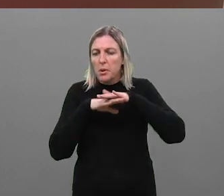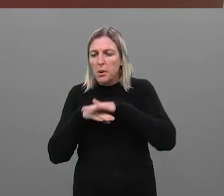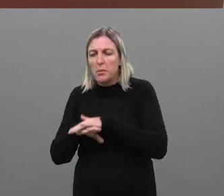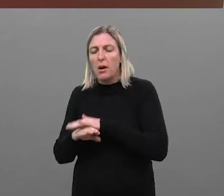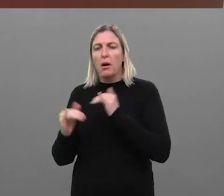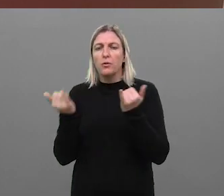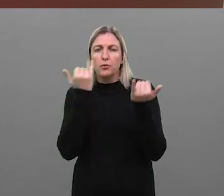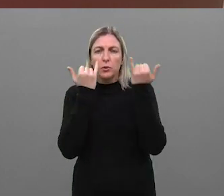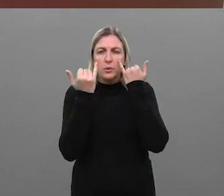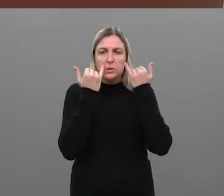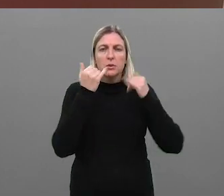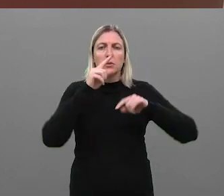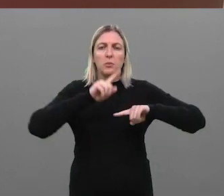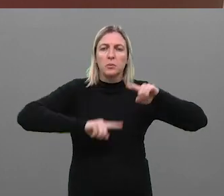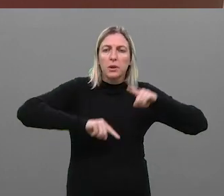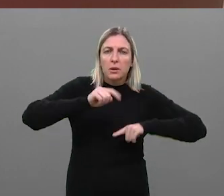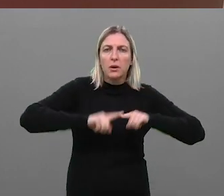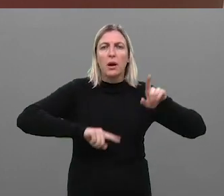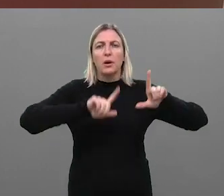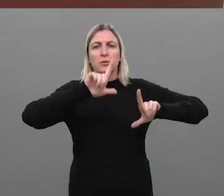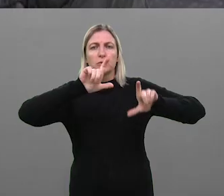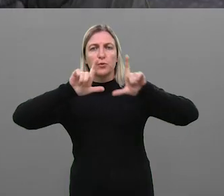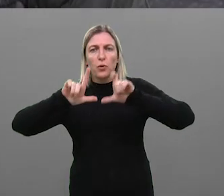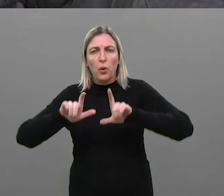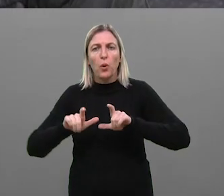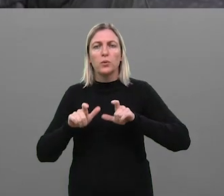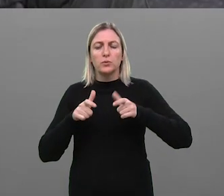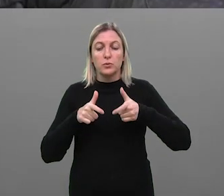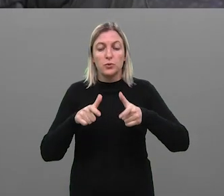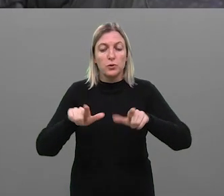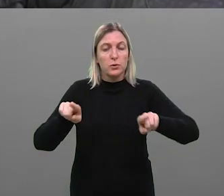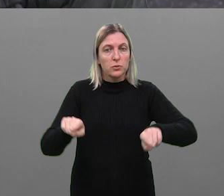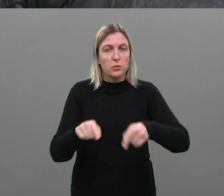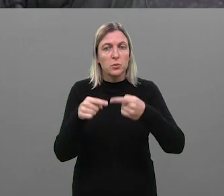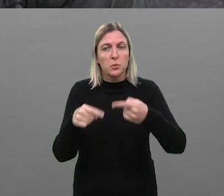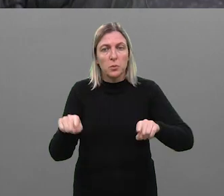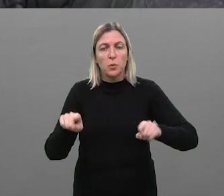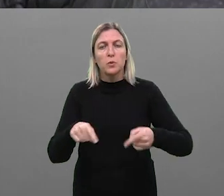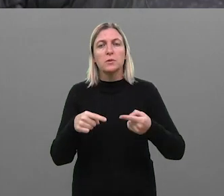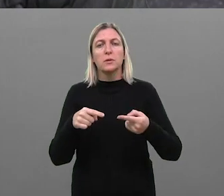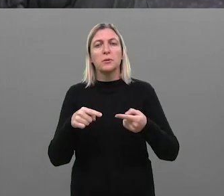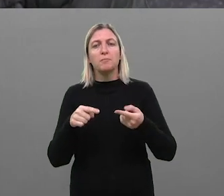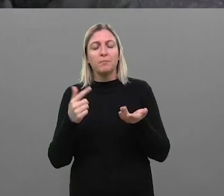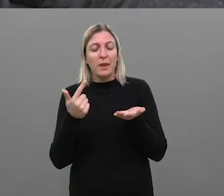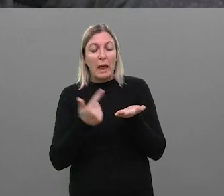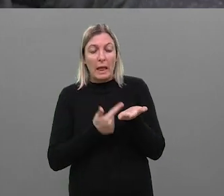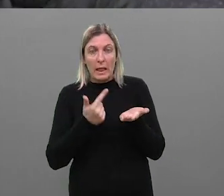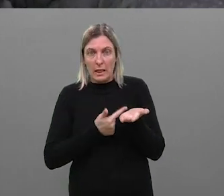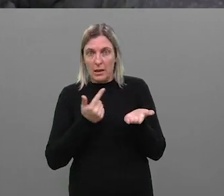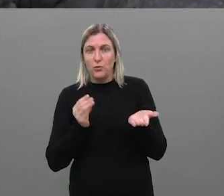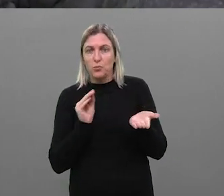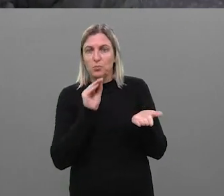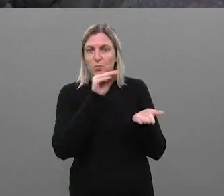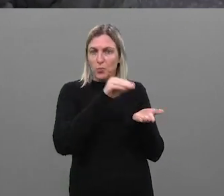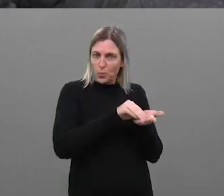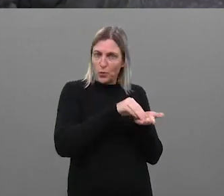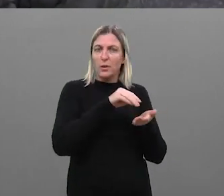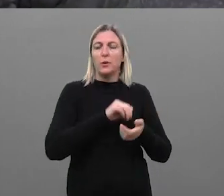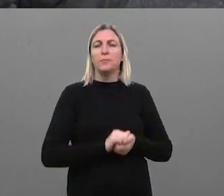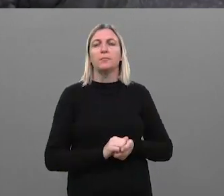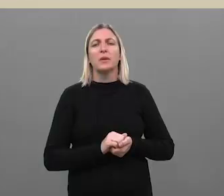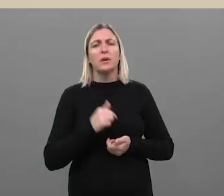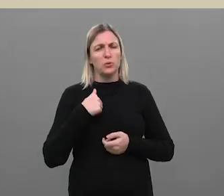discos programas de concertos fotos Ah e nesse livro porque eu já escrevo sobre a música